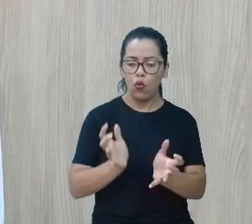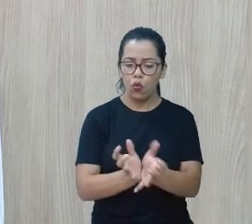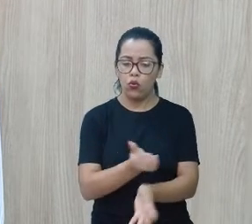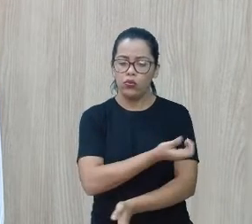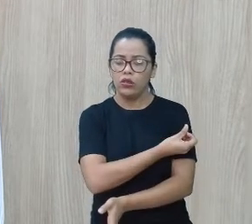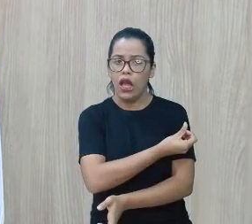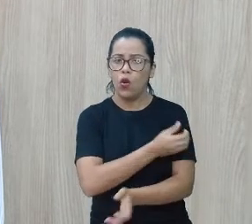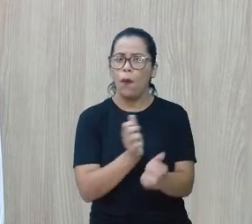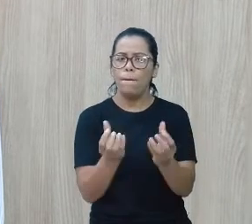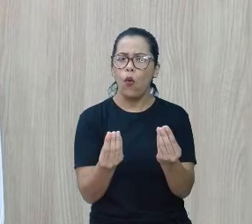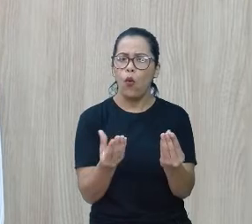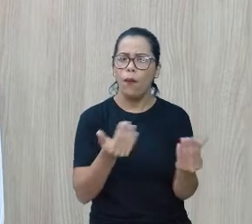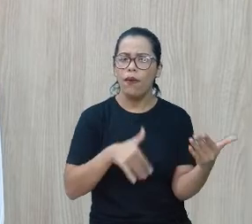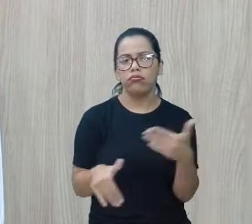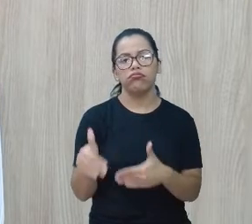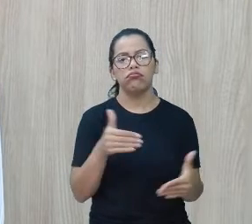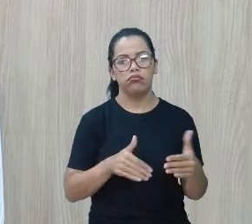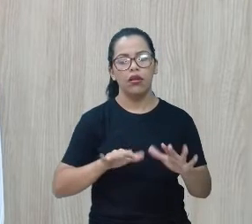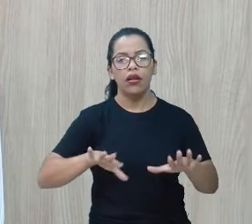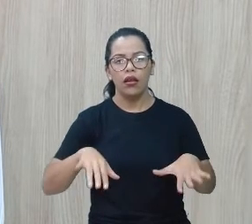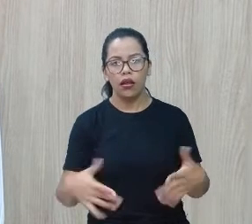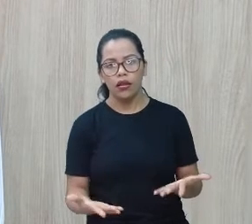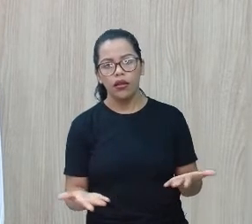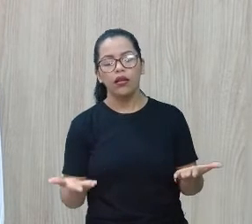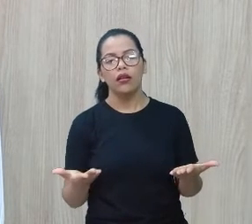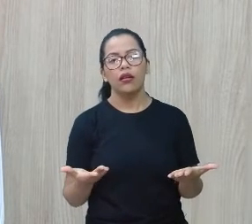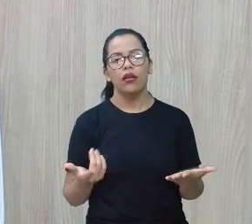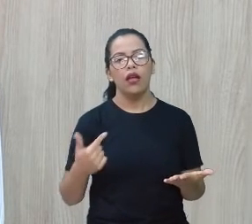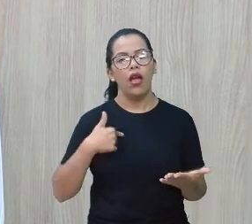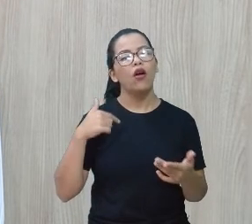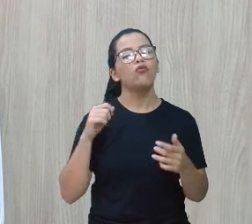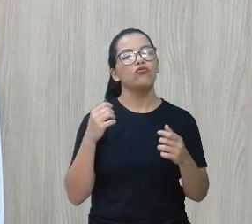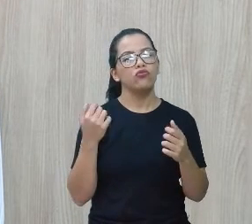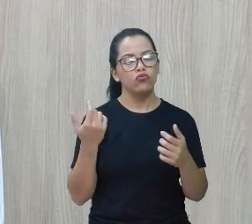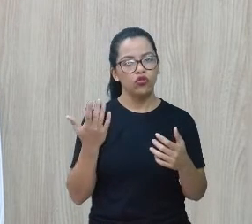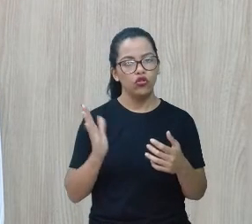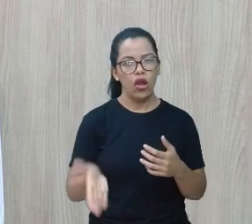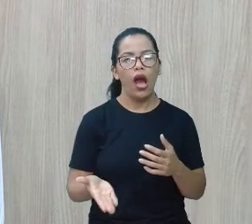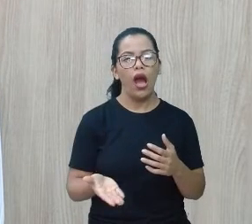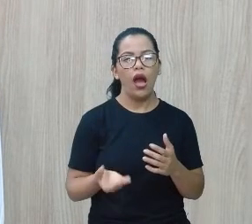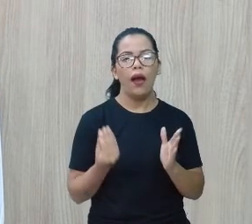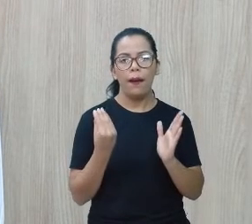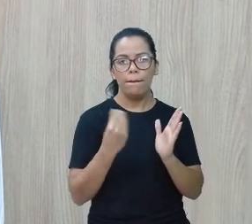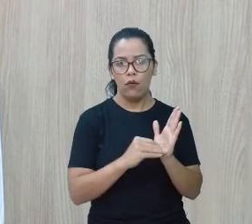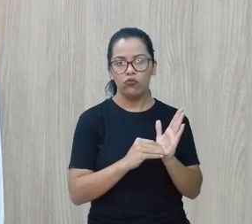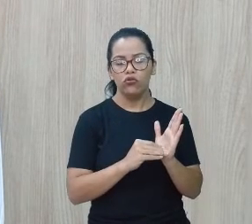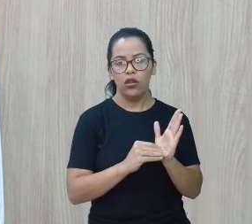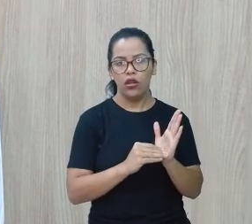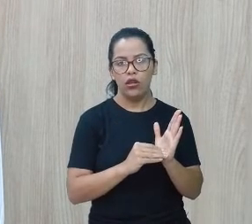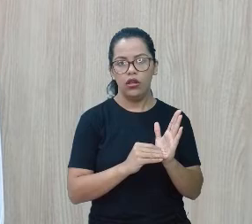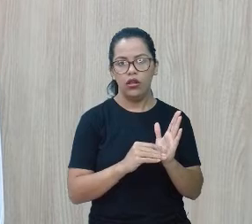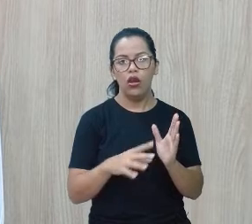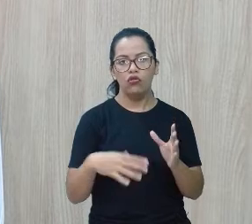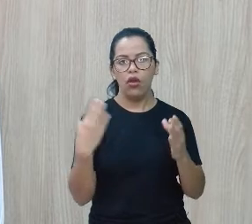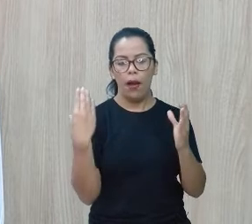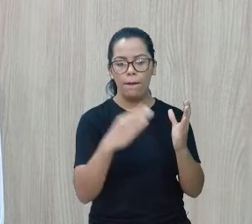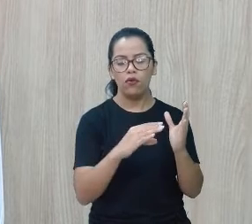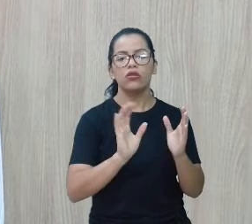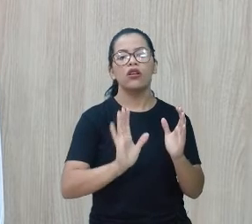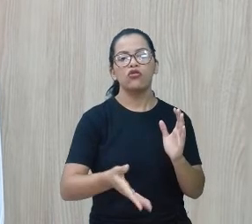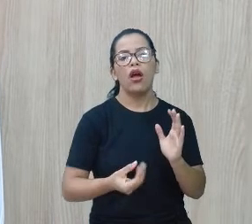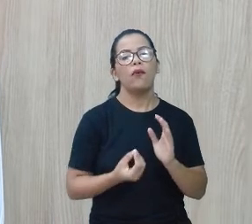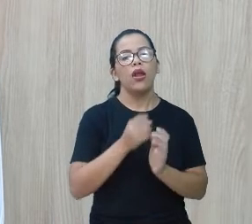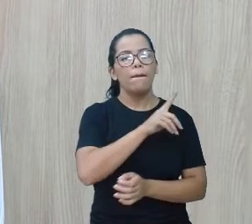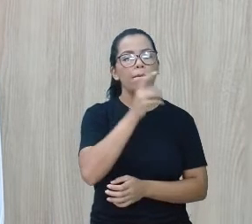bem participativos. E aqui já escrevi a primeira, deu bom dia aqui e já tem um monte de gente participando, tá